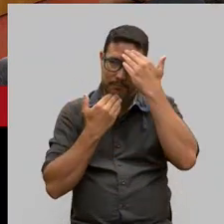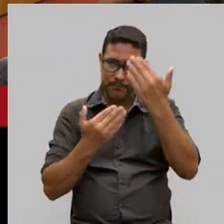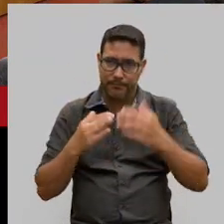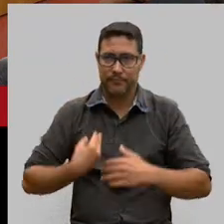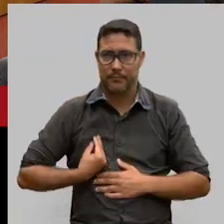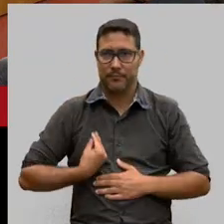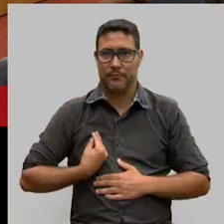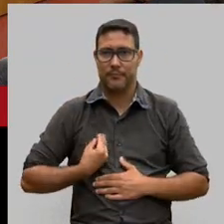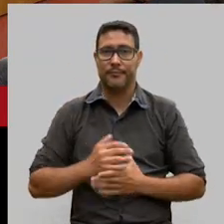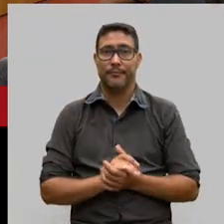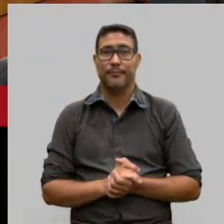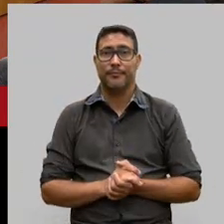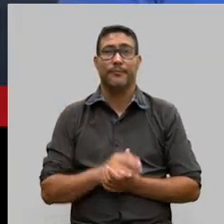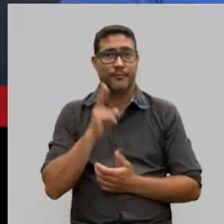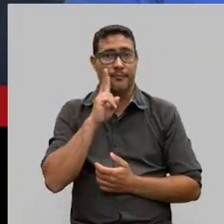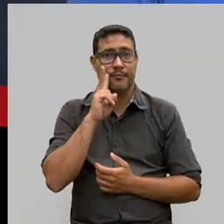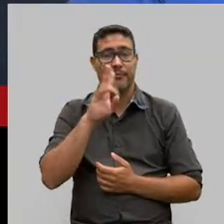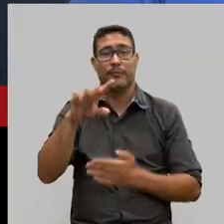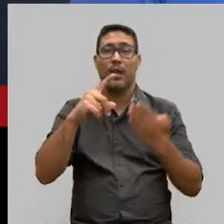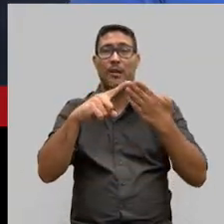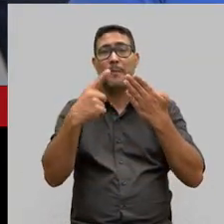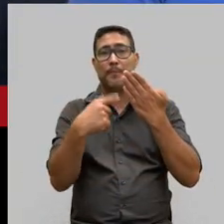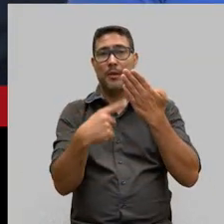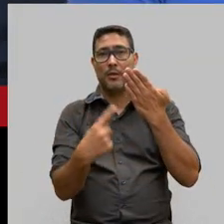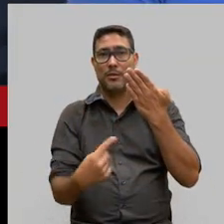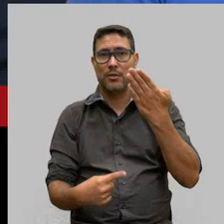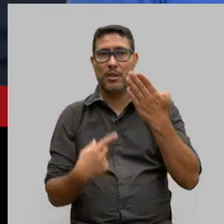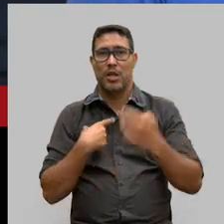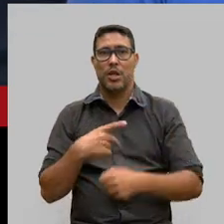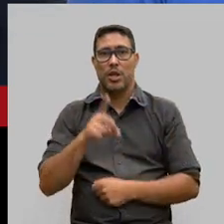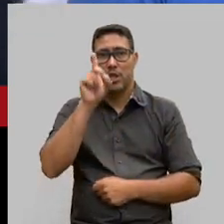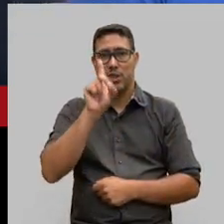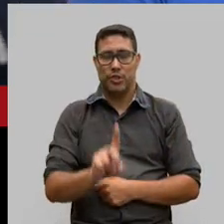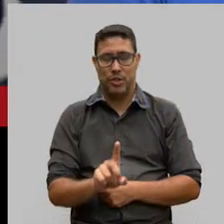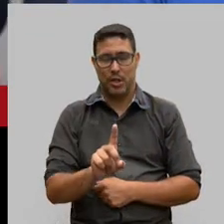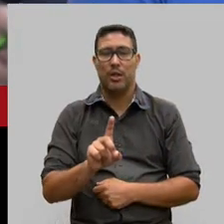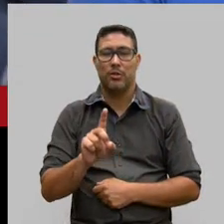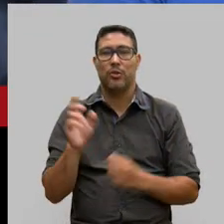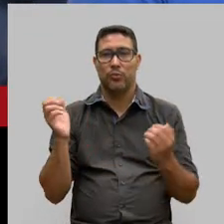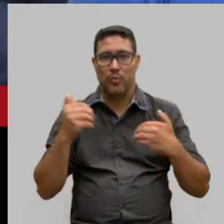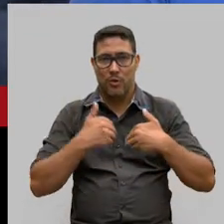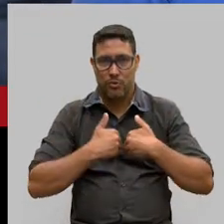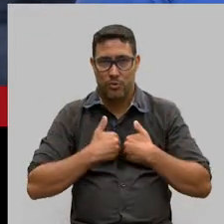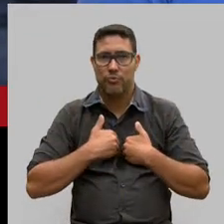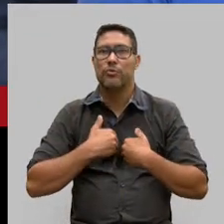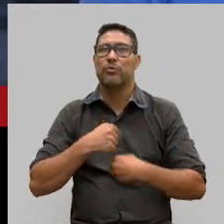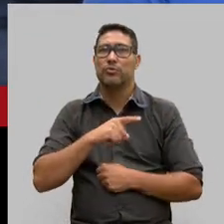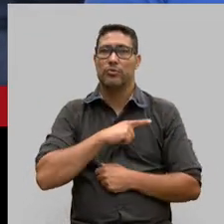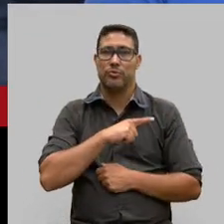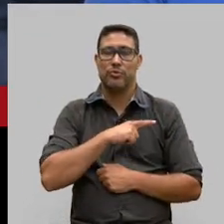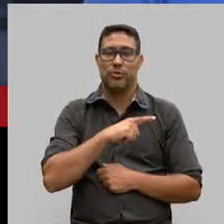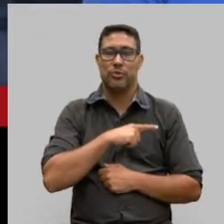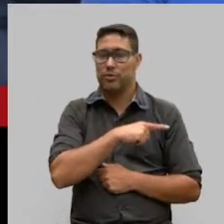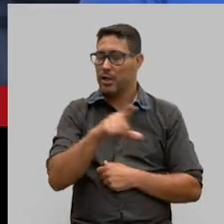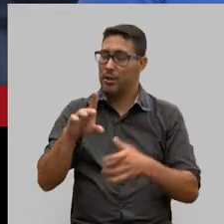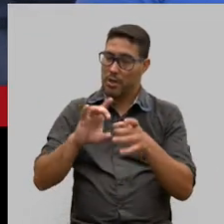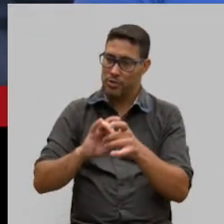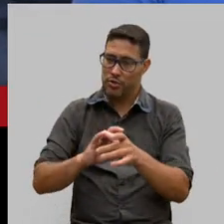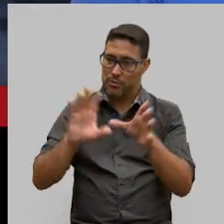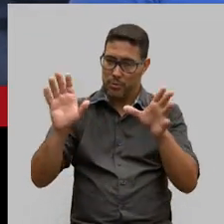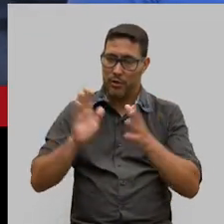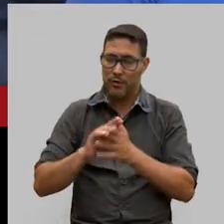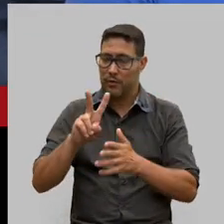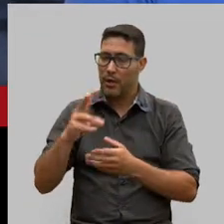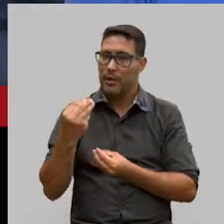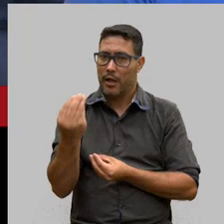lembrando cartilha dos direitos do autista quarta Edição tá disponível depois a equipe vai deixar um exemplar para cada um E tem também